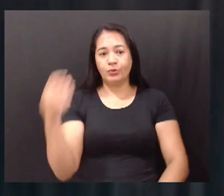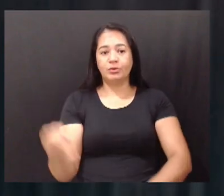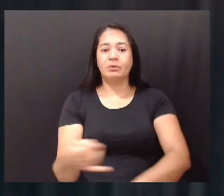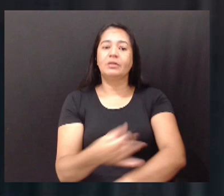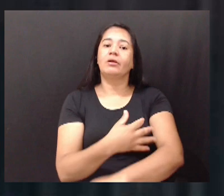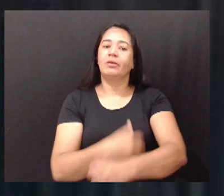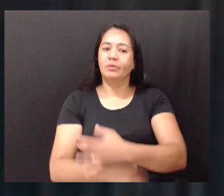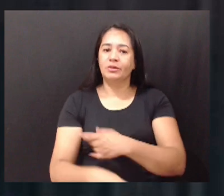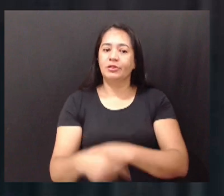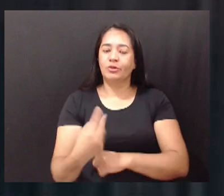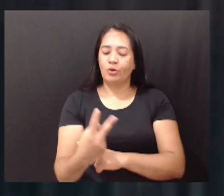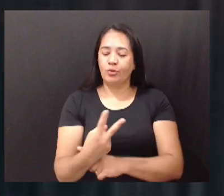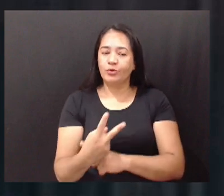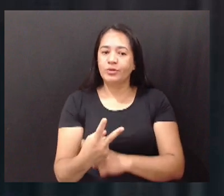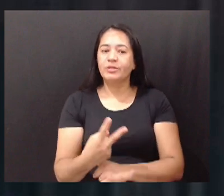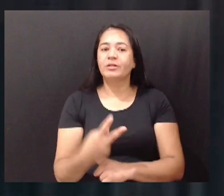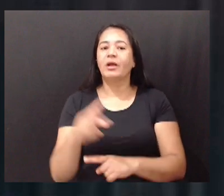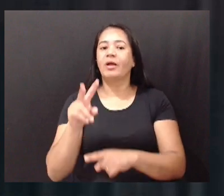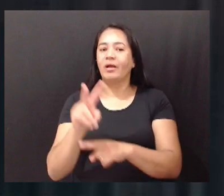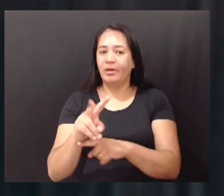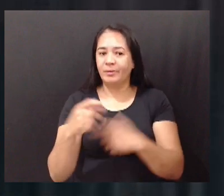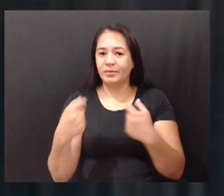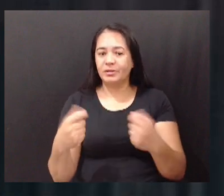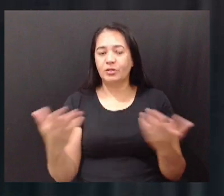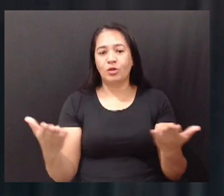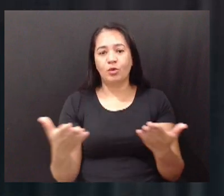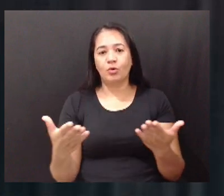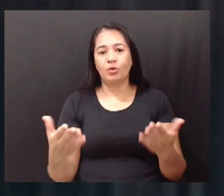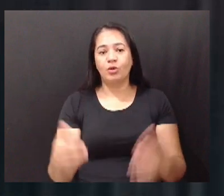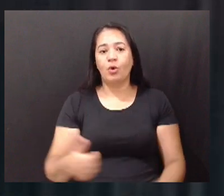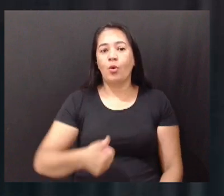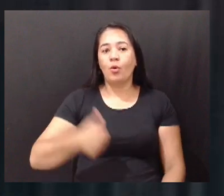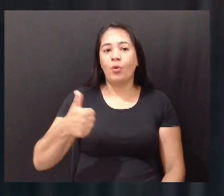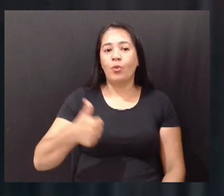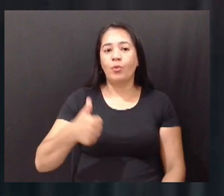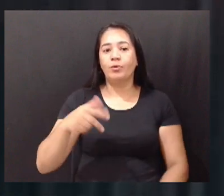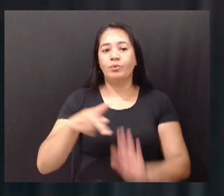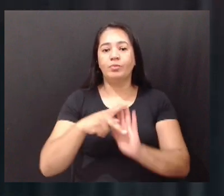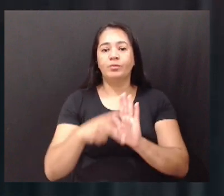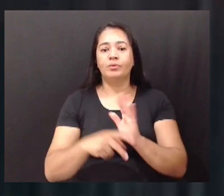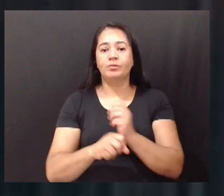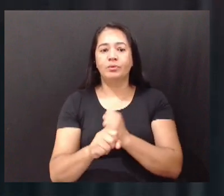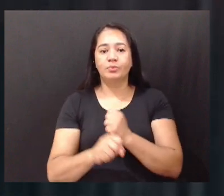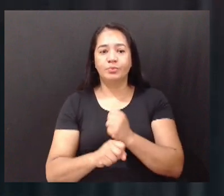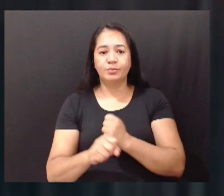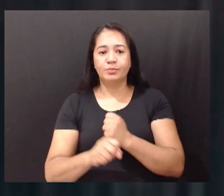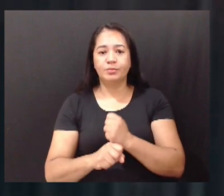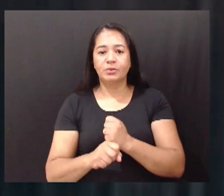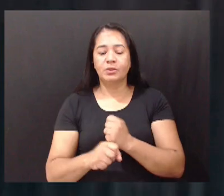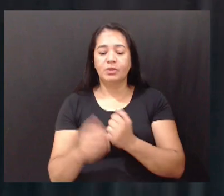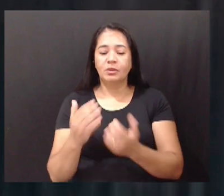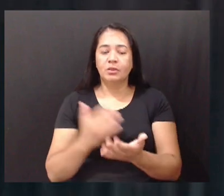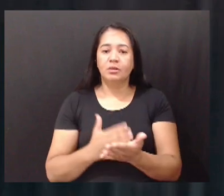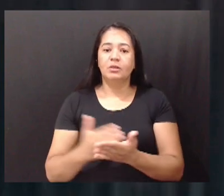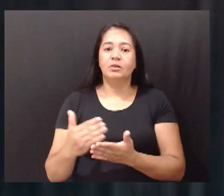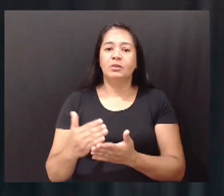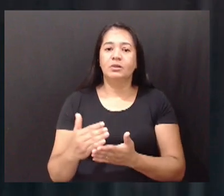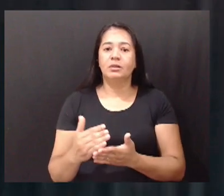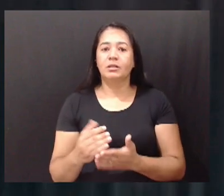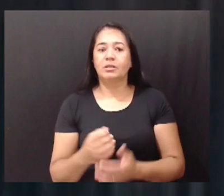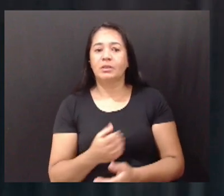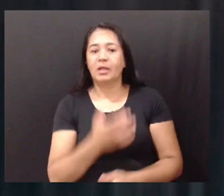que pensando que hoje, né, esse primeiro programa do ano, né, e com o ano começando, muita gente acaba